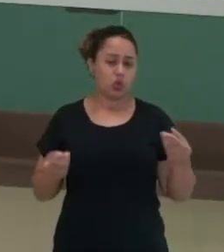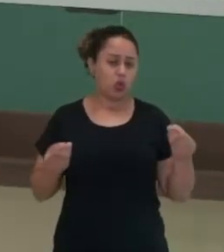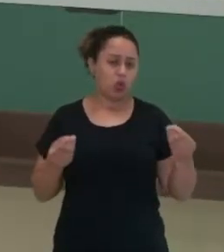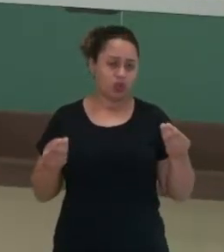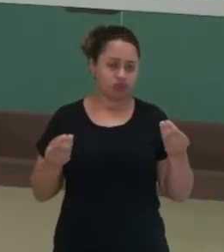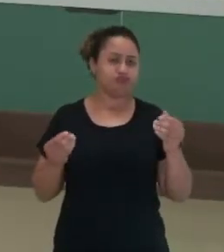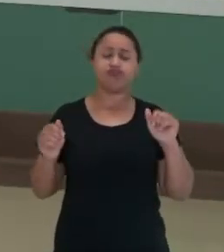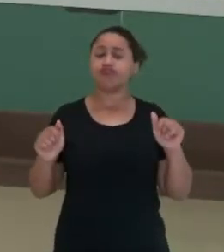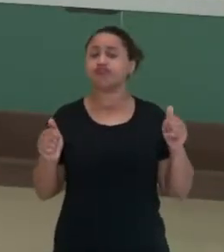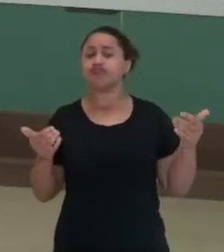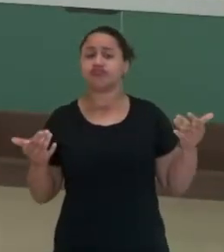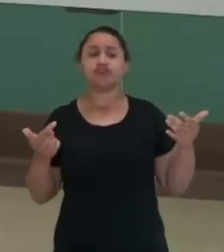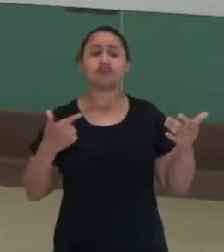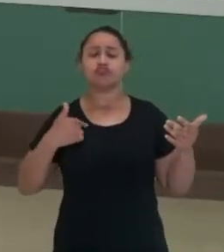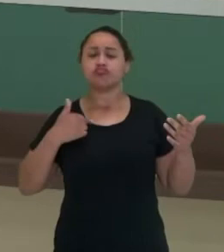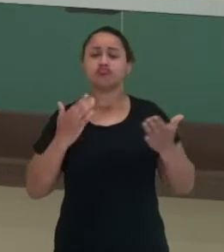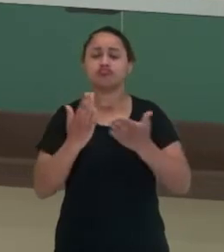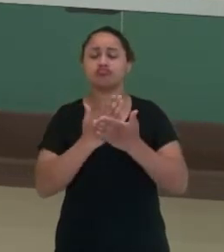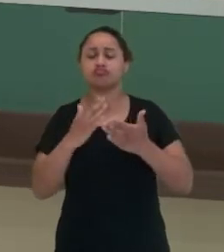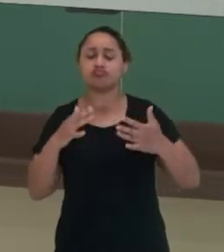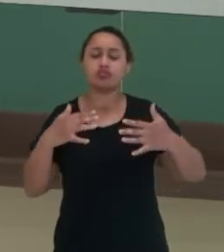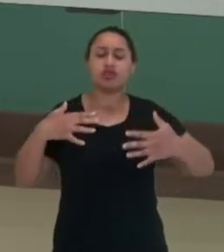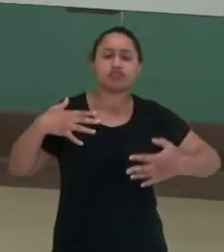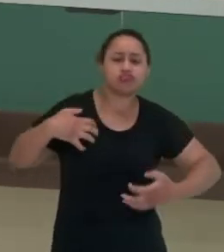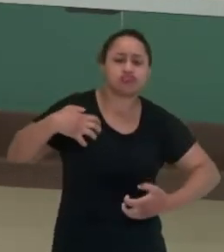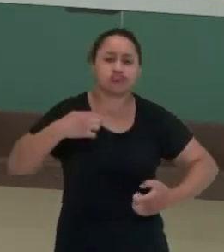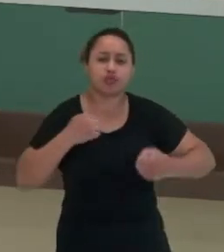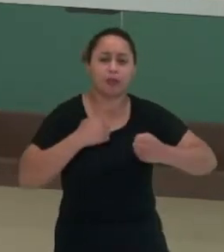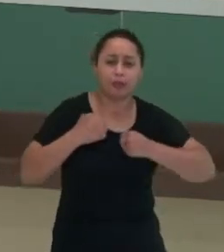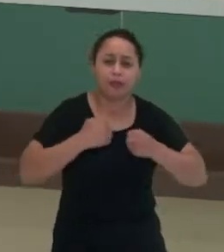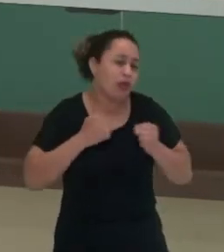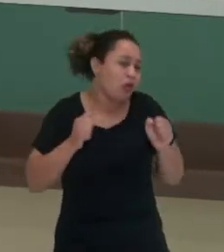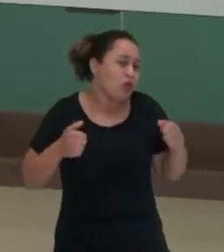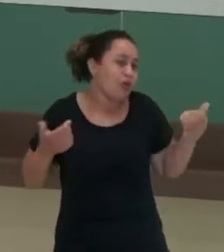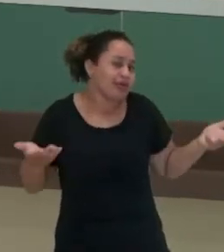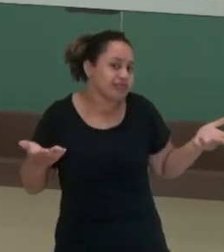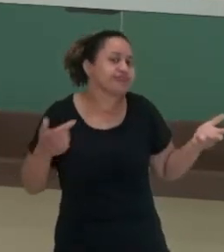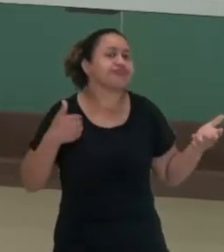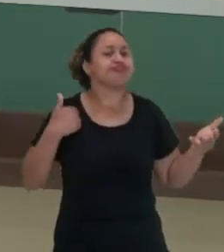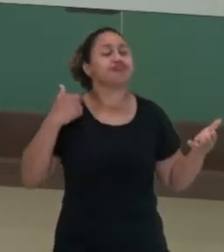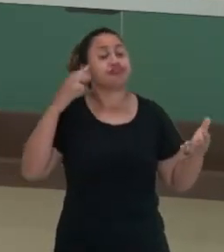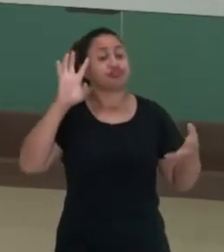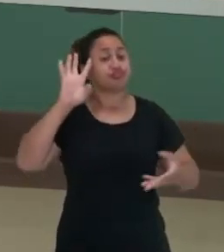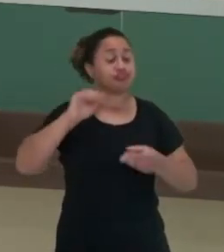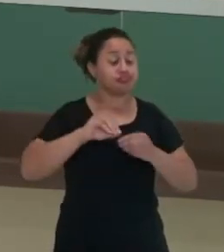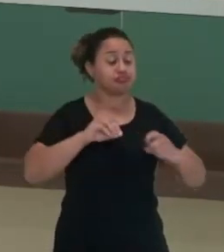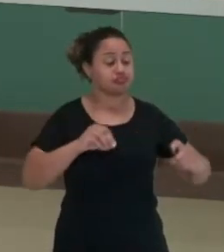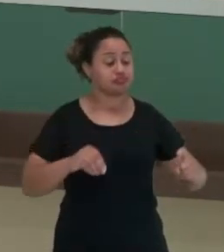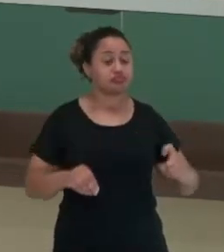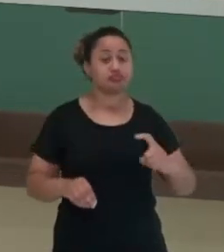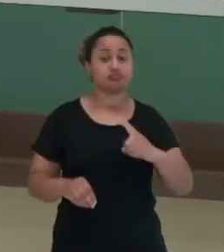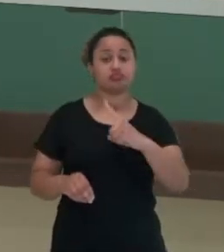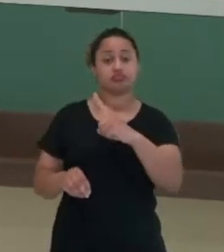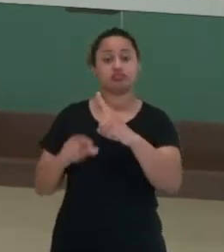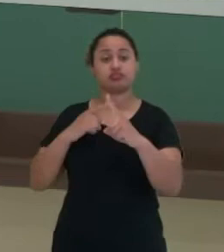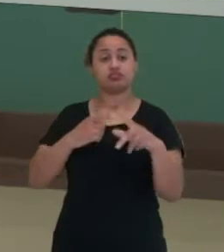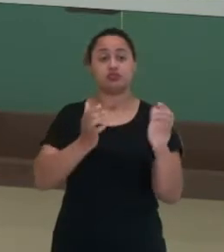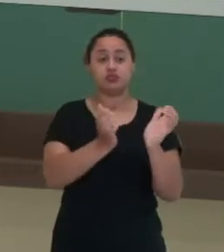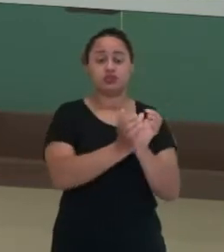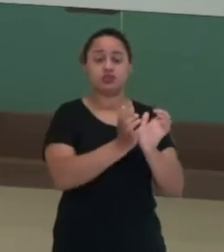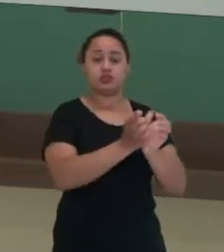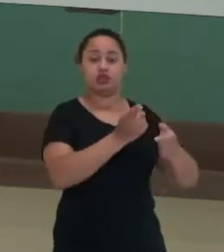e quando nos separamos dos chimpanzés? Então, entendendo a nível evolutivo, nós temos ali o grupo do